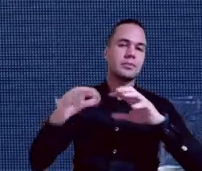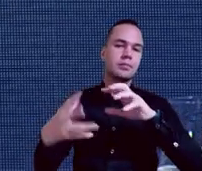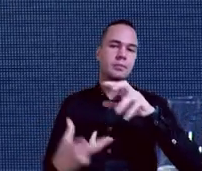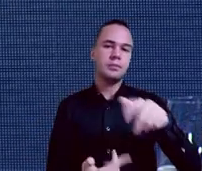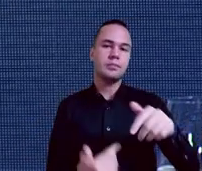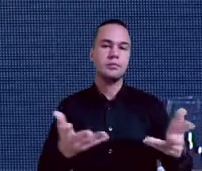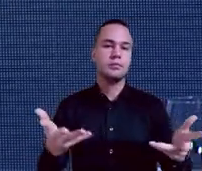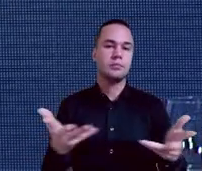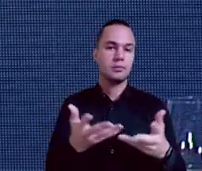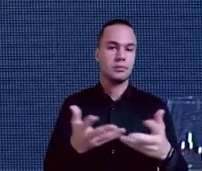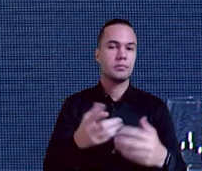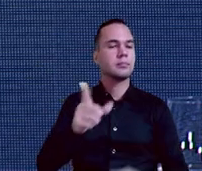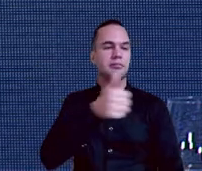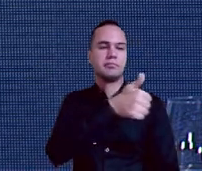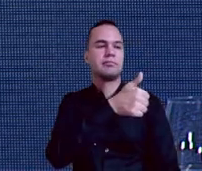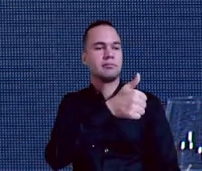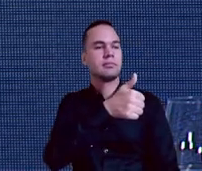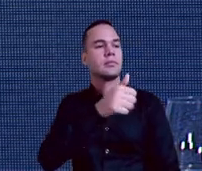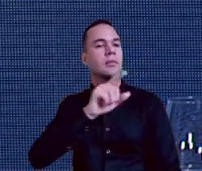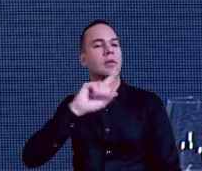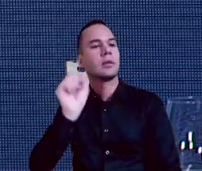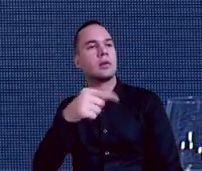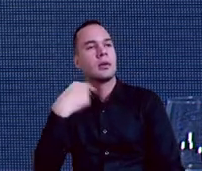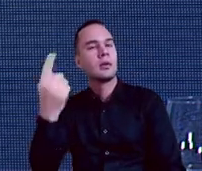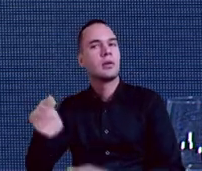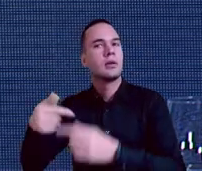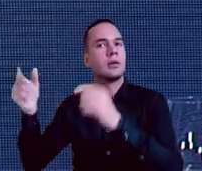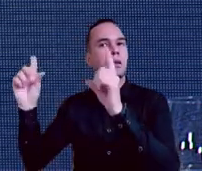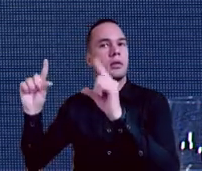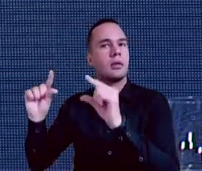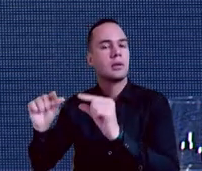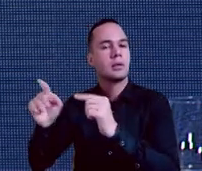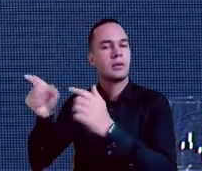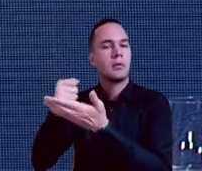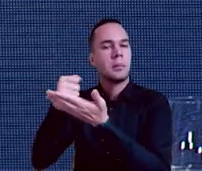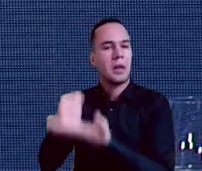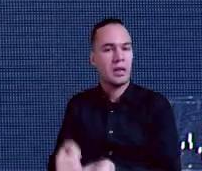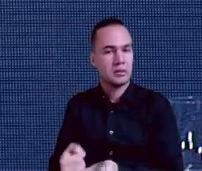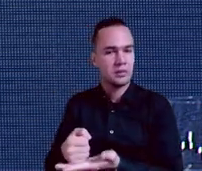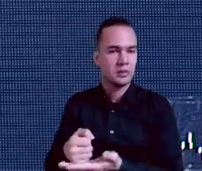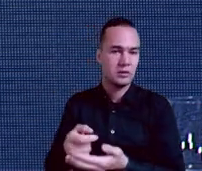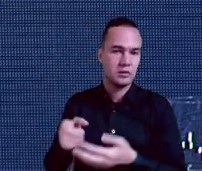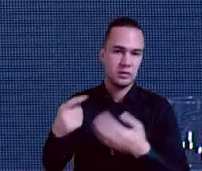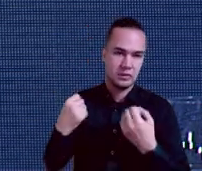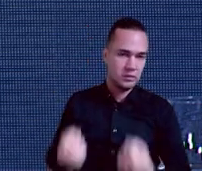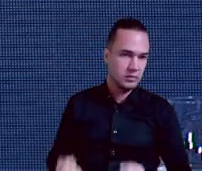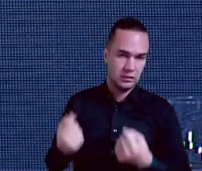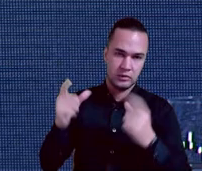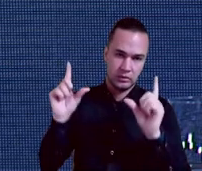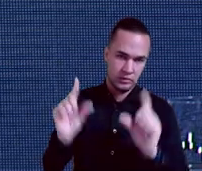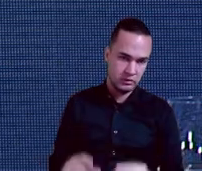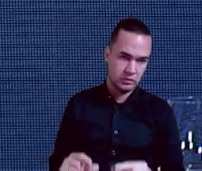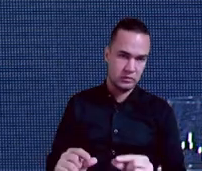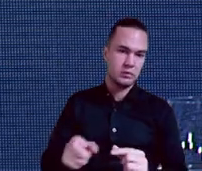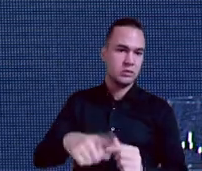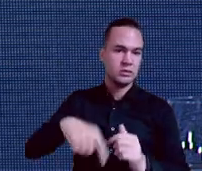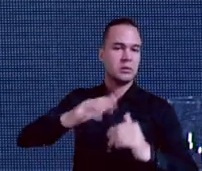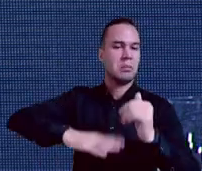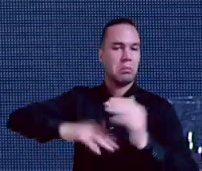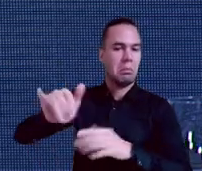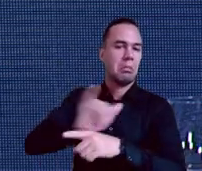beleza como que a gente vai diminuir o peso do higiene em relação a receita como que a gente vai trazer mais eficiência